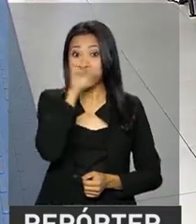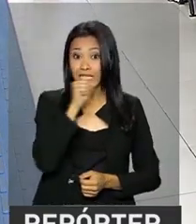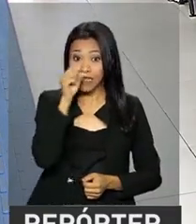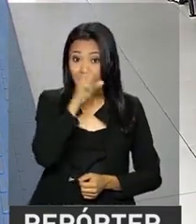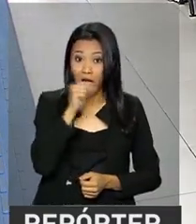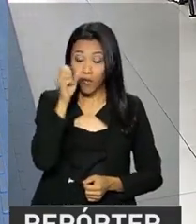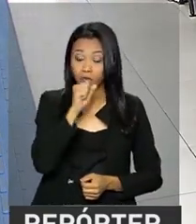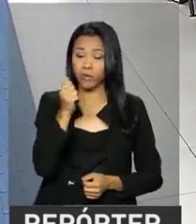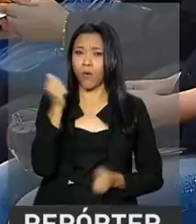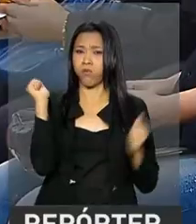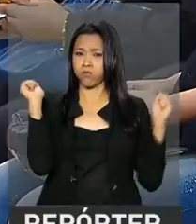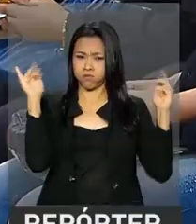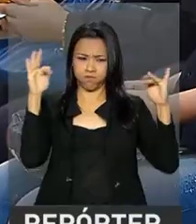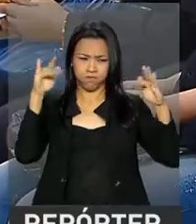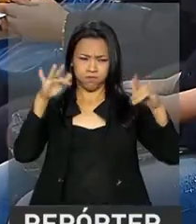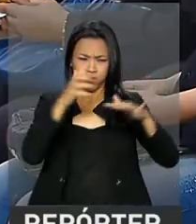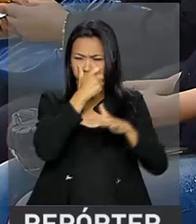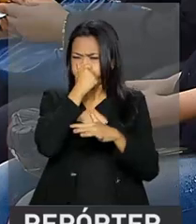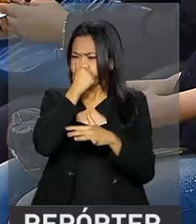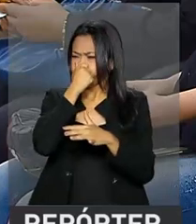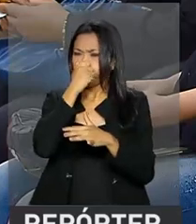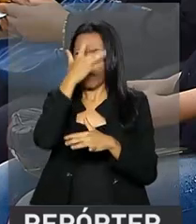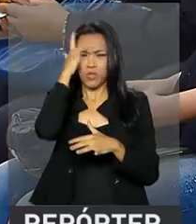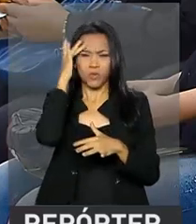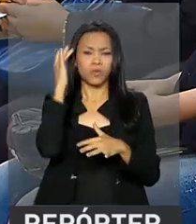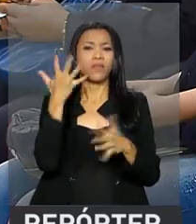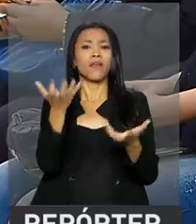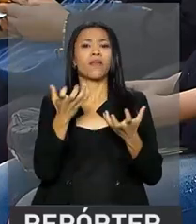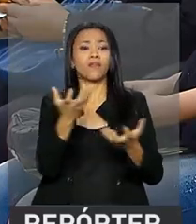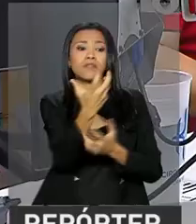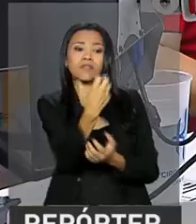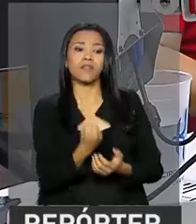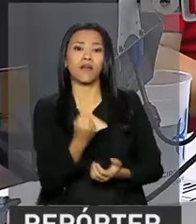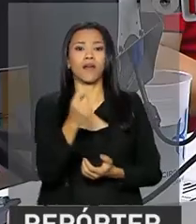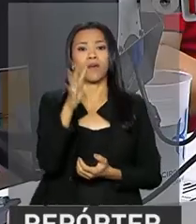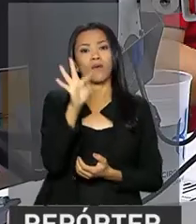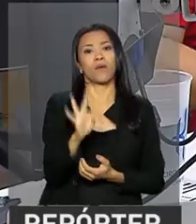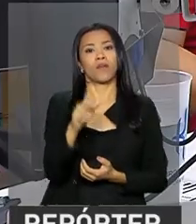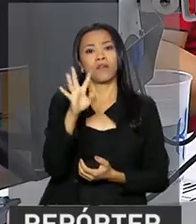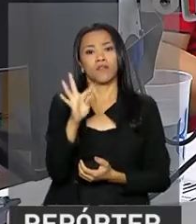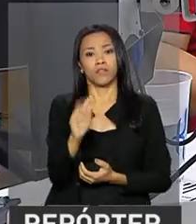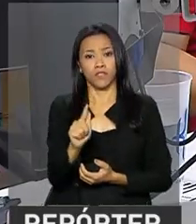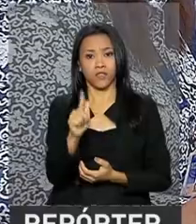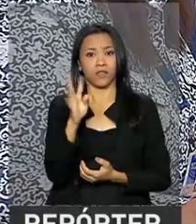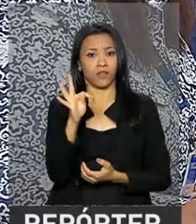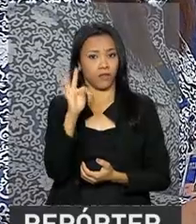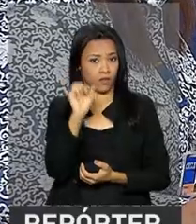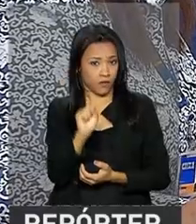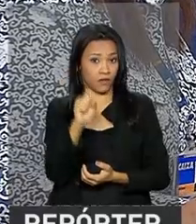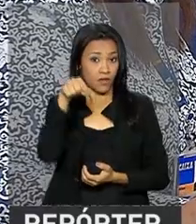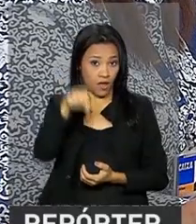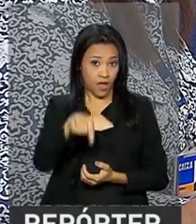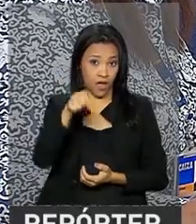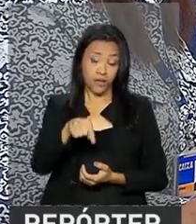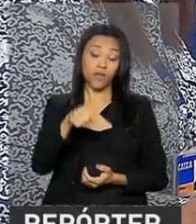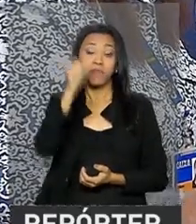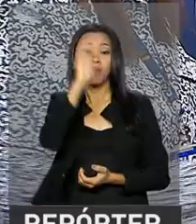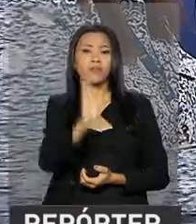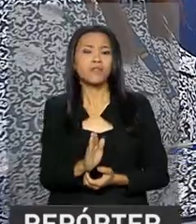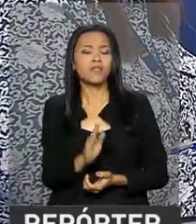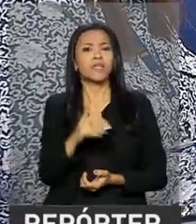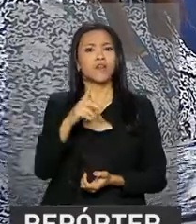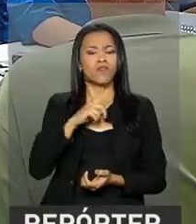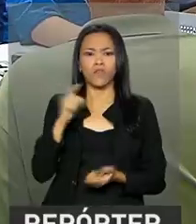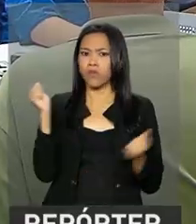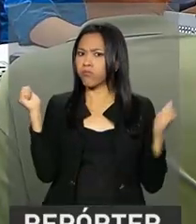de agências lotadas de gente querendo sacar o FGTS de contas inativas. Em Brasília, o movimento